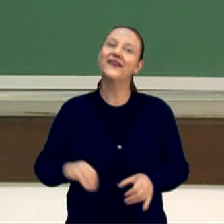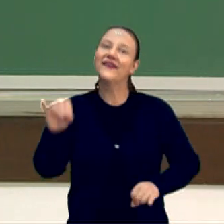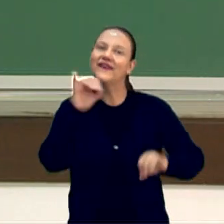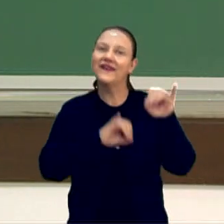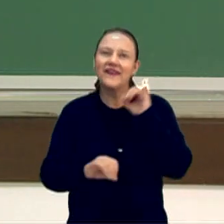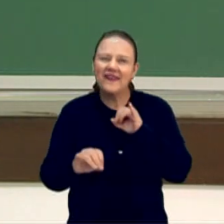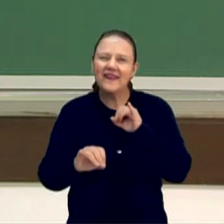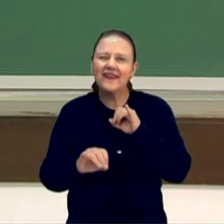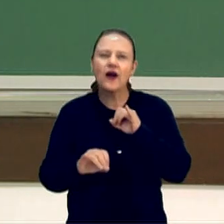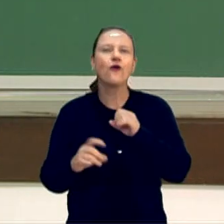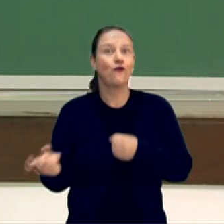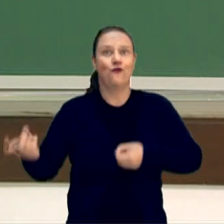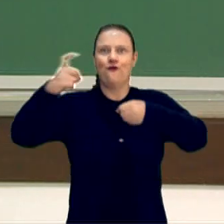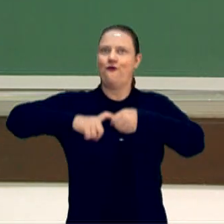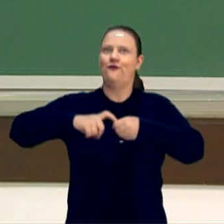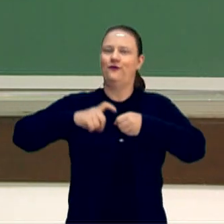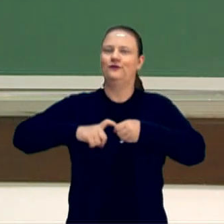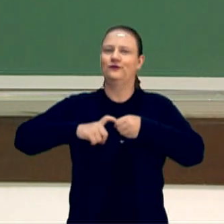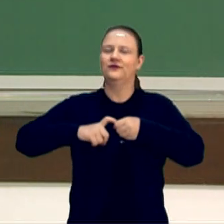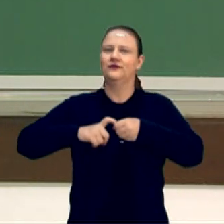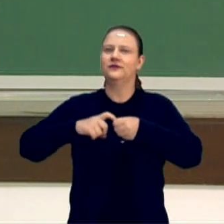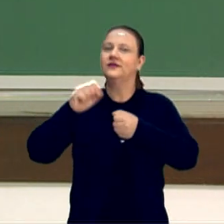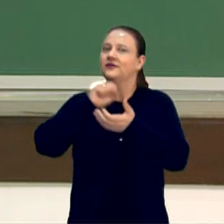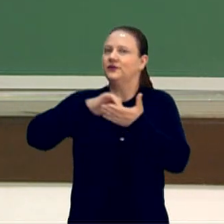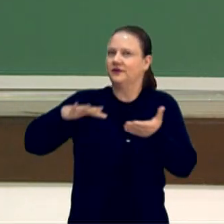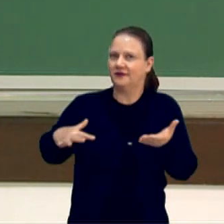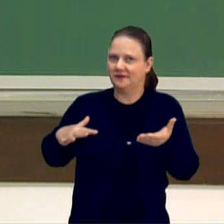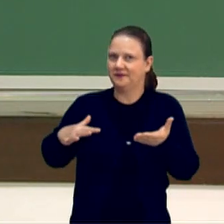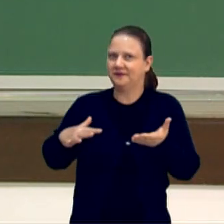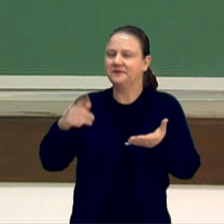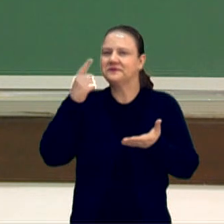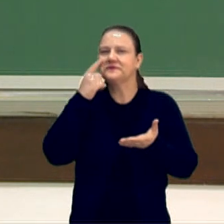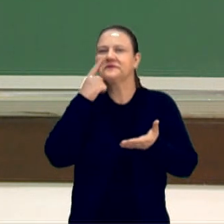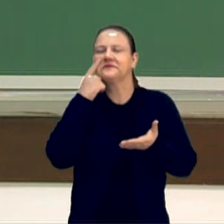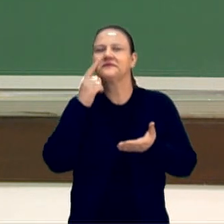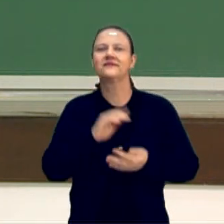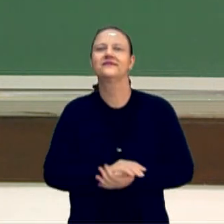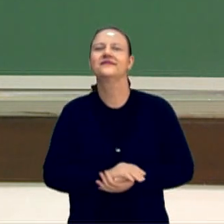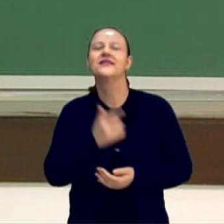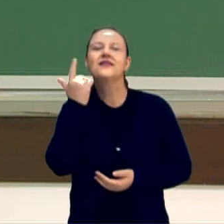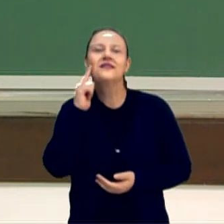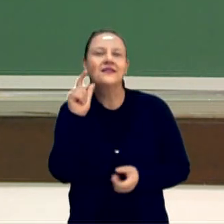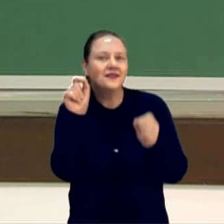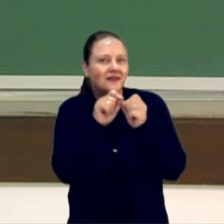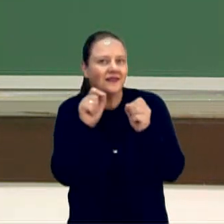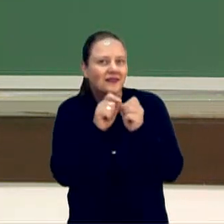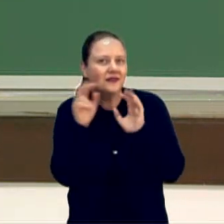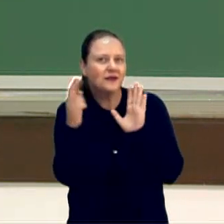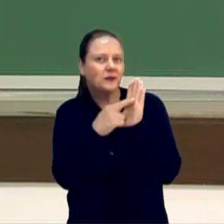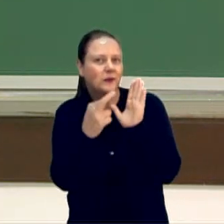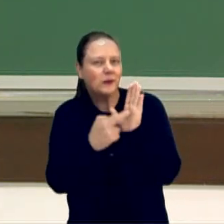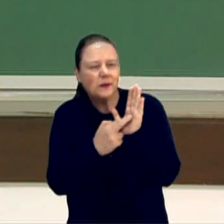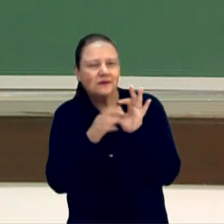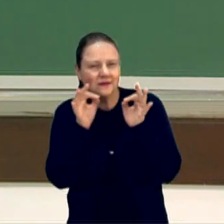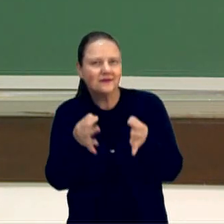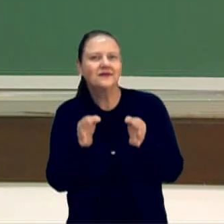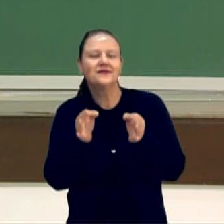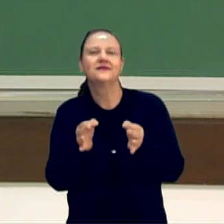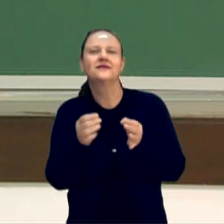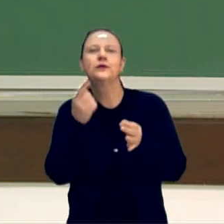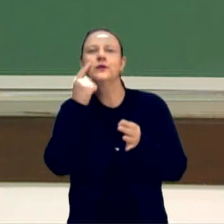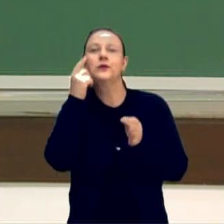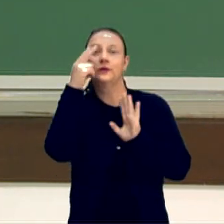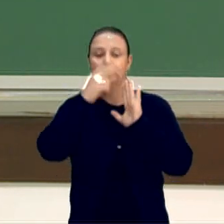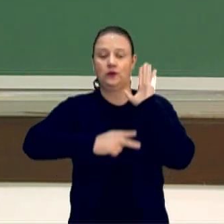Olá pessoal, tudo bem? Voltamos aí então com essa atividade, né? Olha lá, ó. Conseguiram fazer? Responderam? Vamos dar